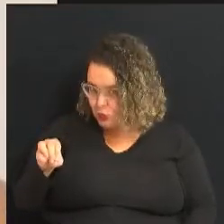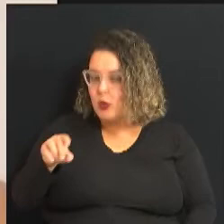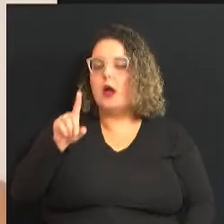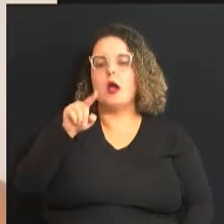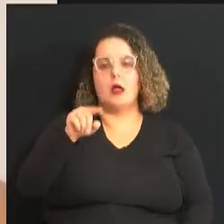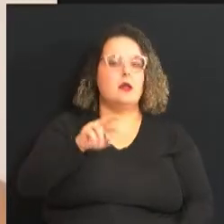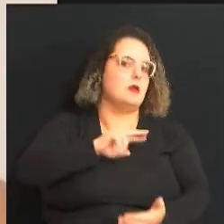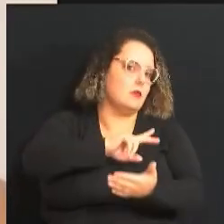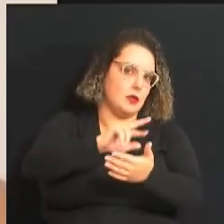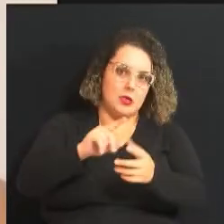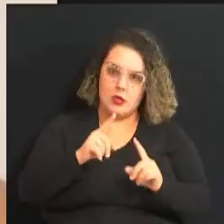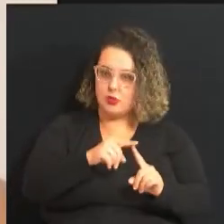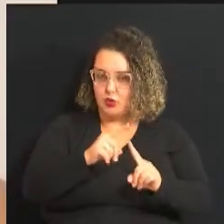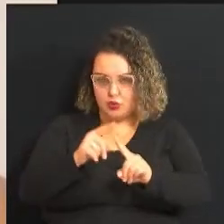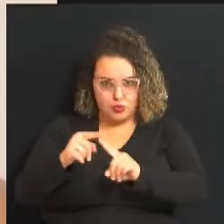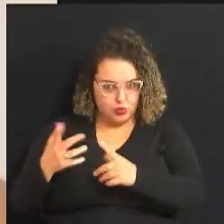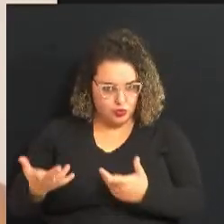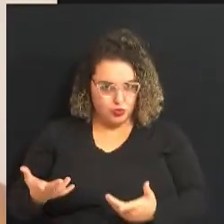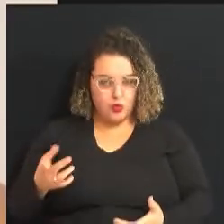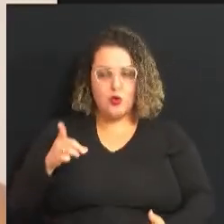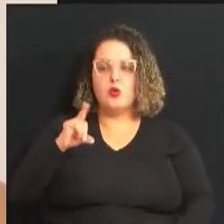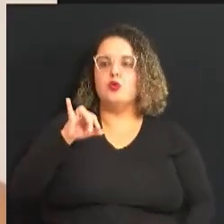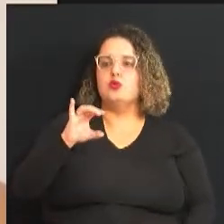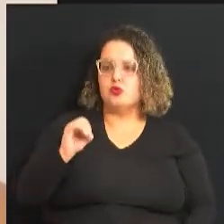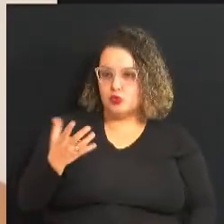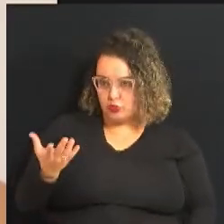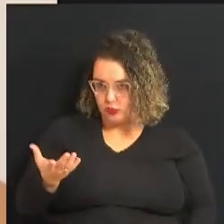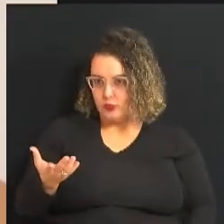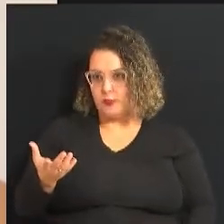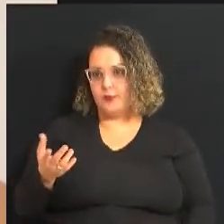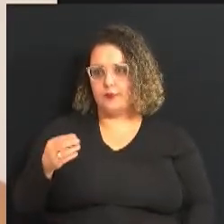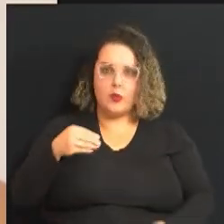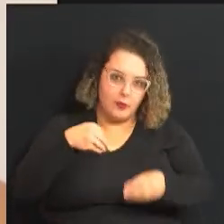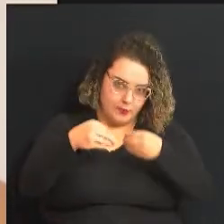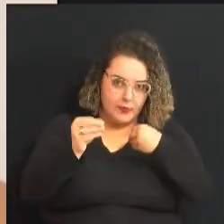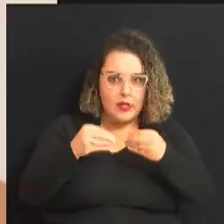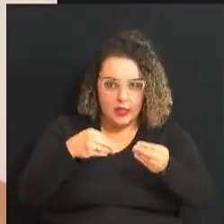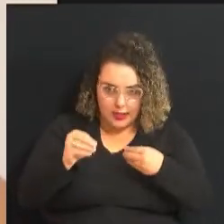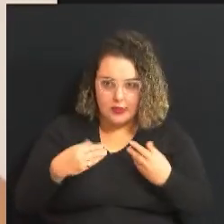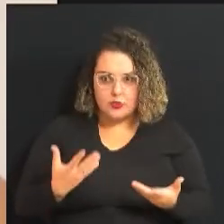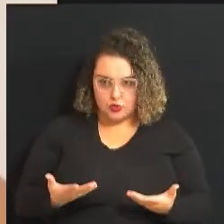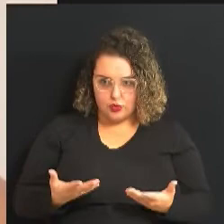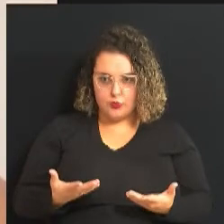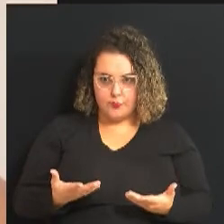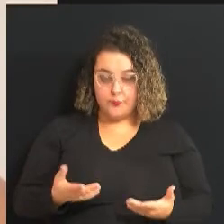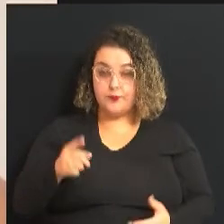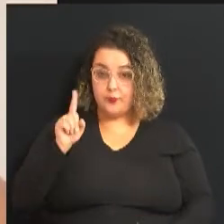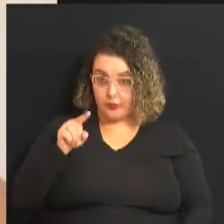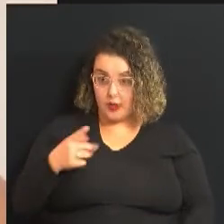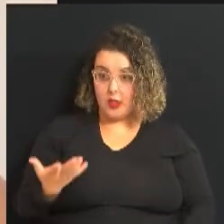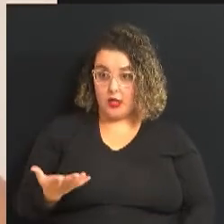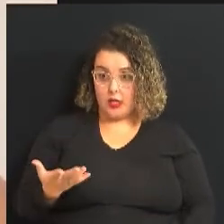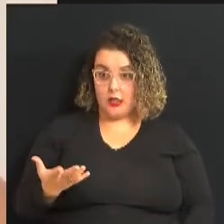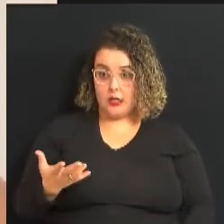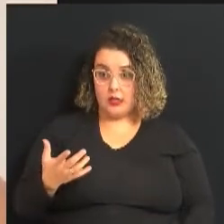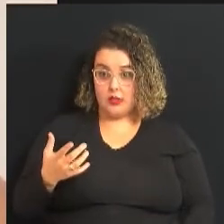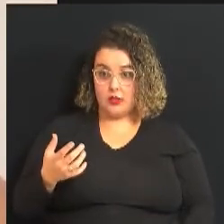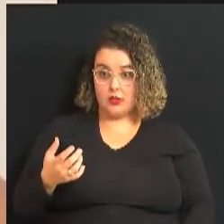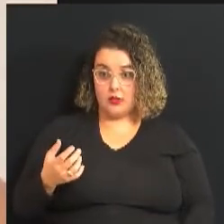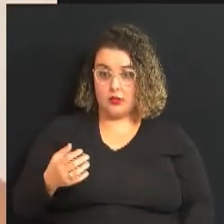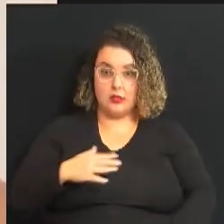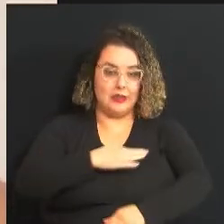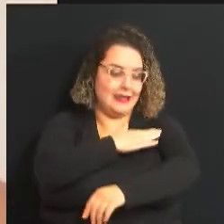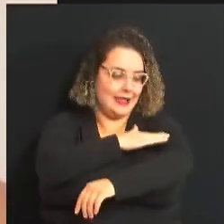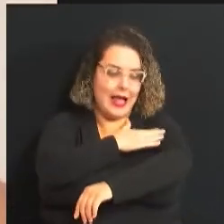vários tipos de DIU. O DIU também é um, vamos dizer assim, é um plástico, só que esse, em vez da gente inserir debaixo da